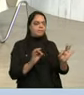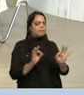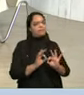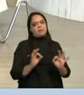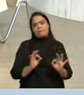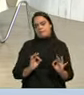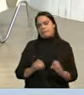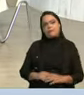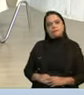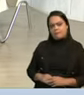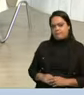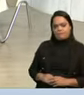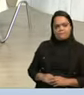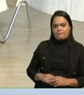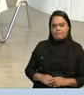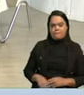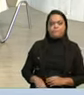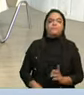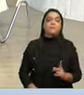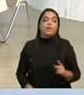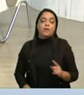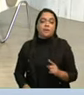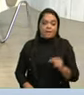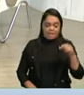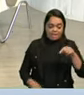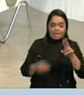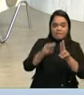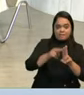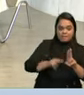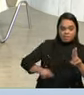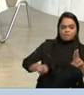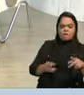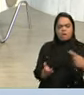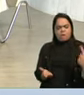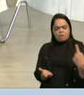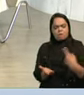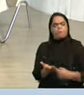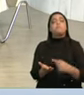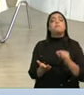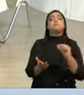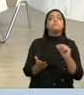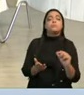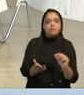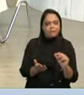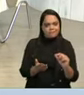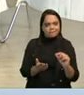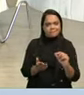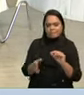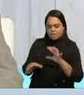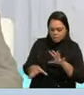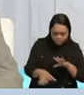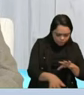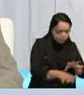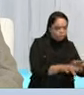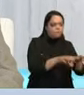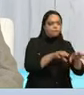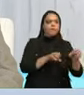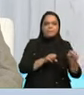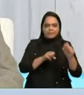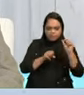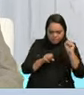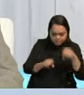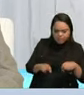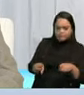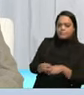superior, mas ela vai muito além. A nossa ideia, o nosso compromisso está relacionado à formação de cidadãs,